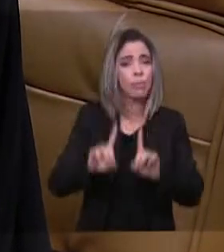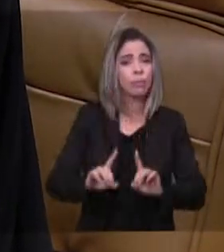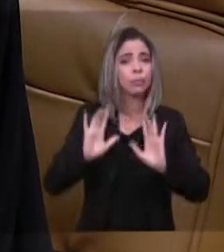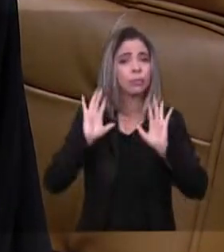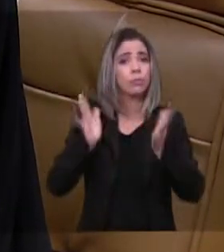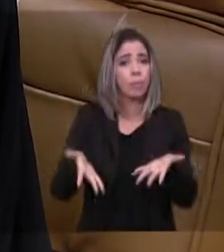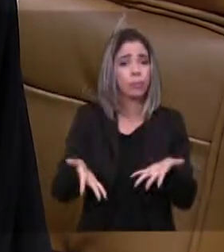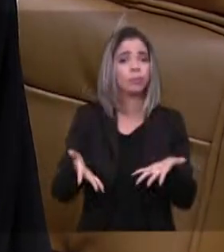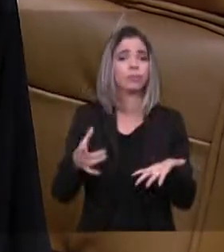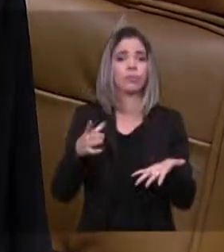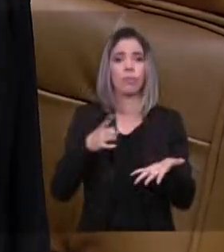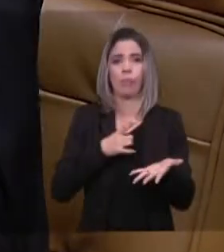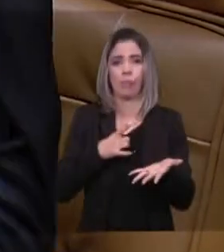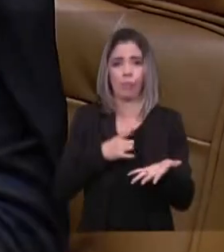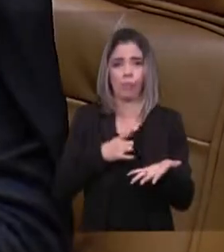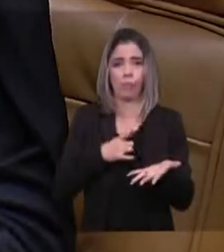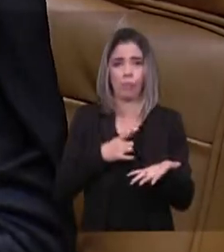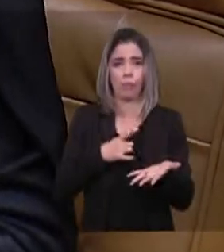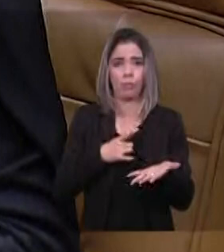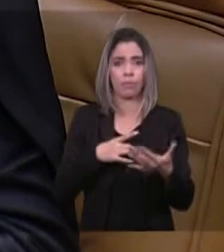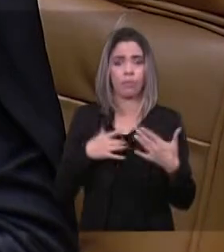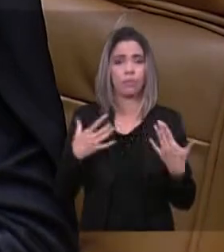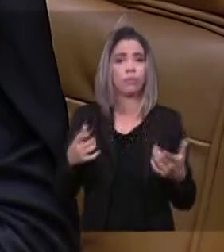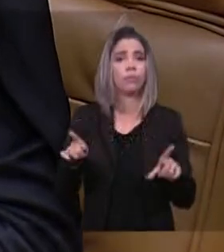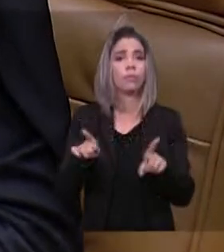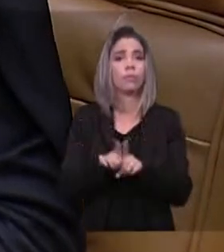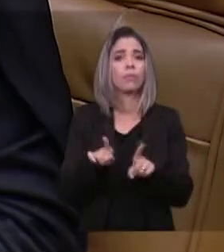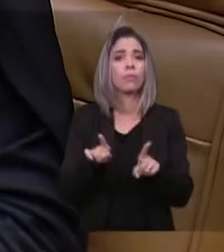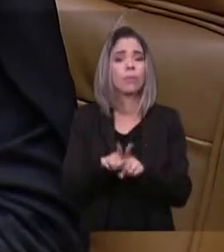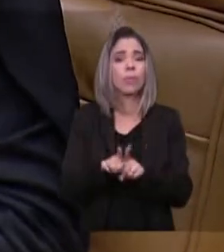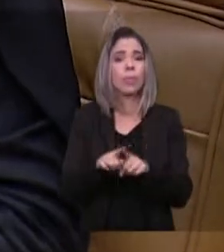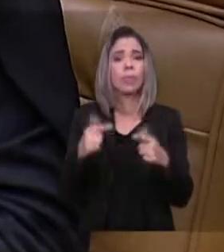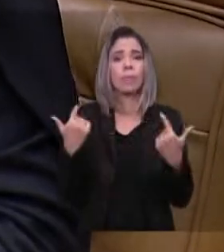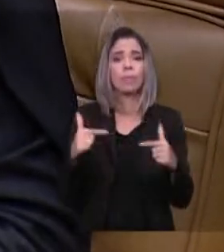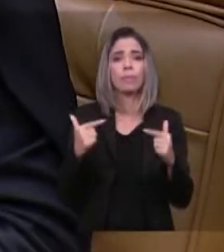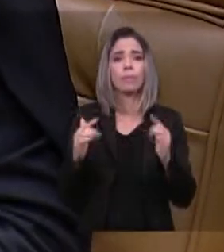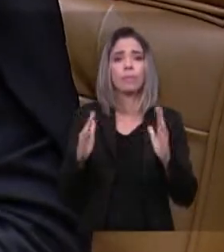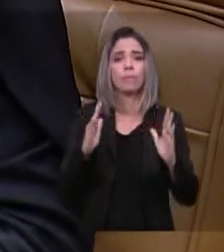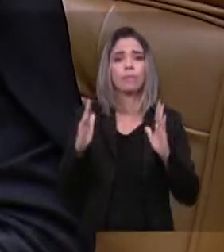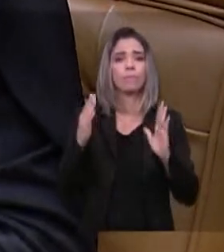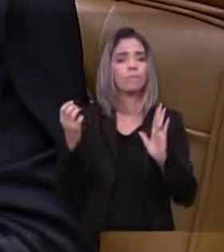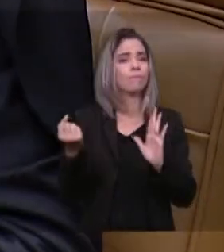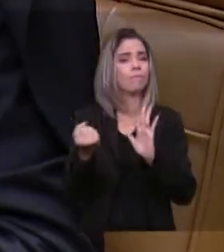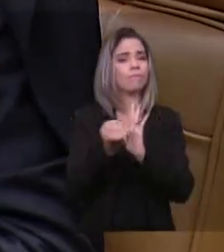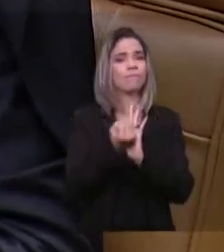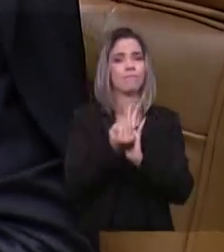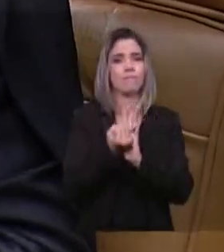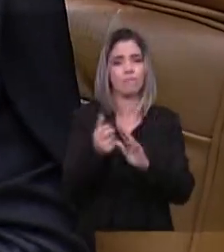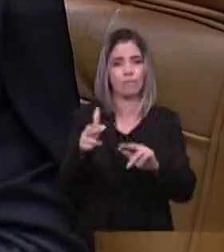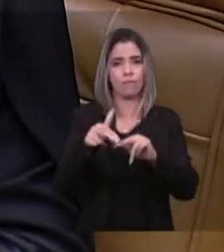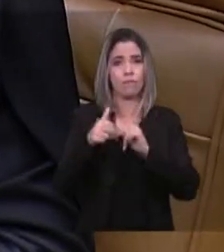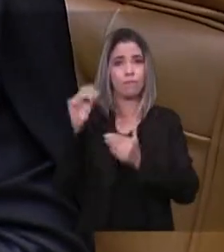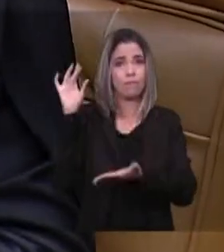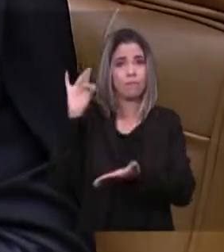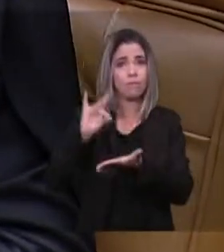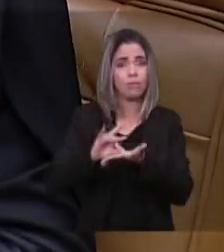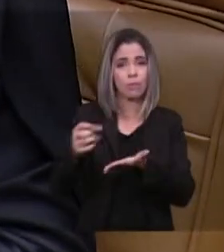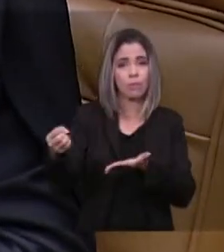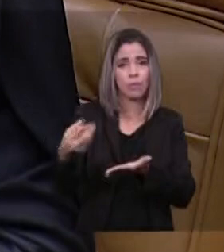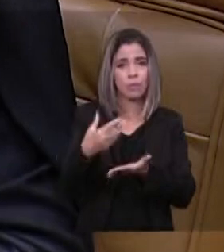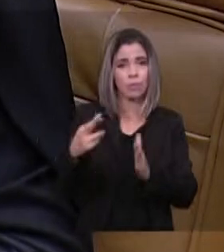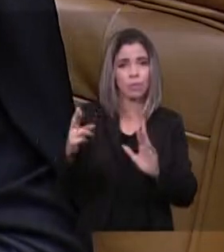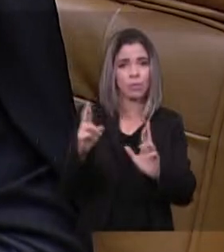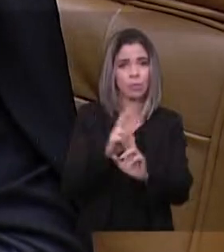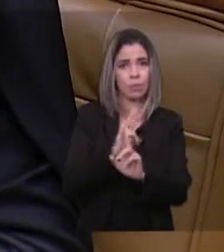a precedência desse direito sobre qualquer outro, assim como a ausência de um marco temporal a partir da implementação do novo